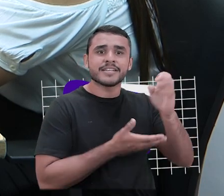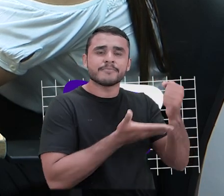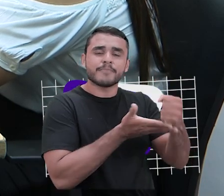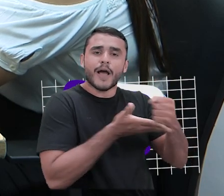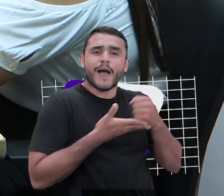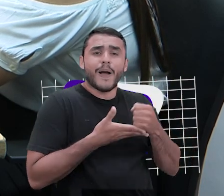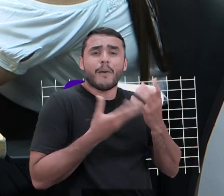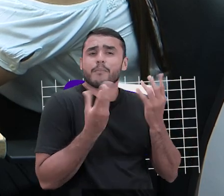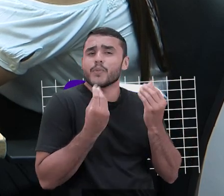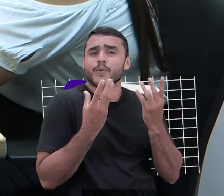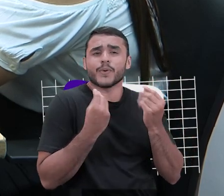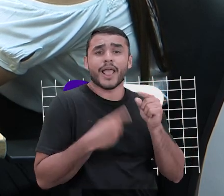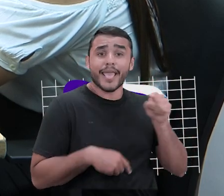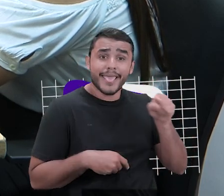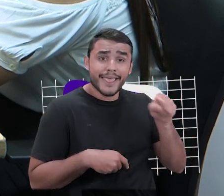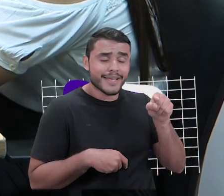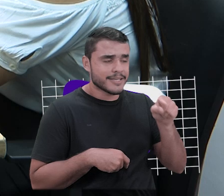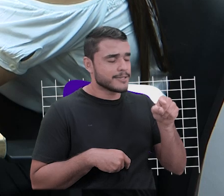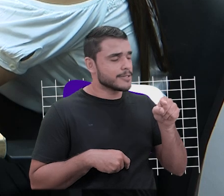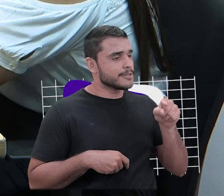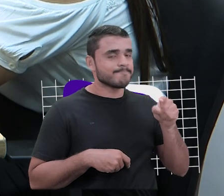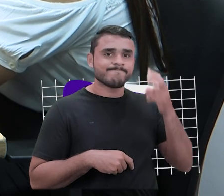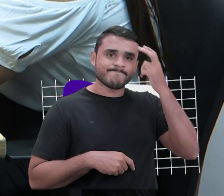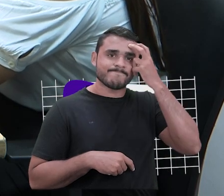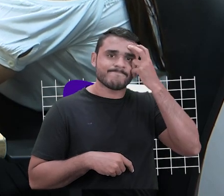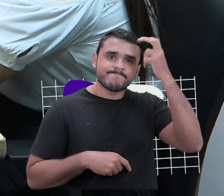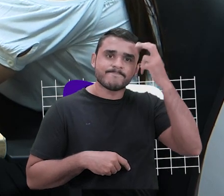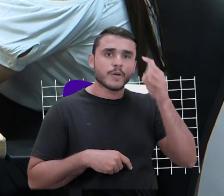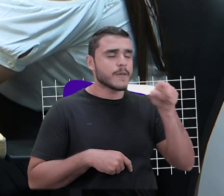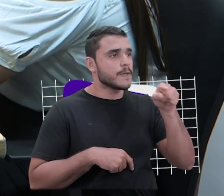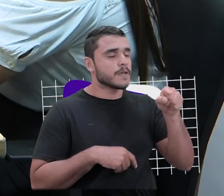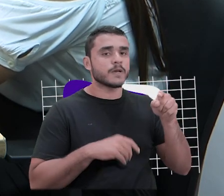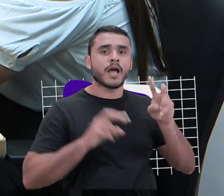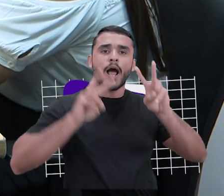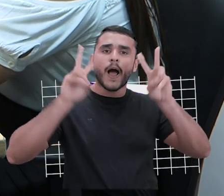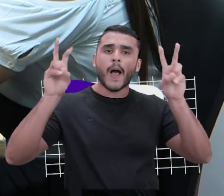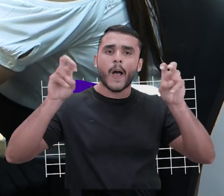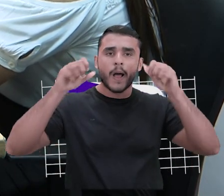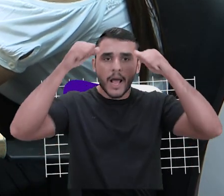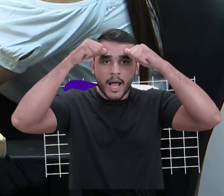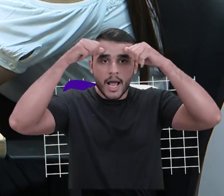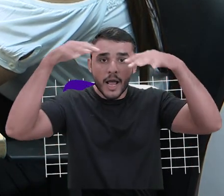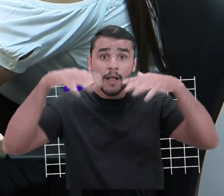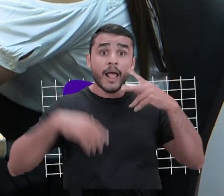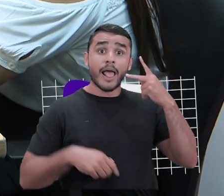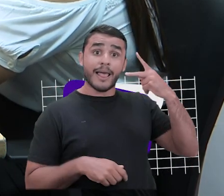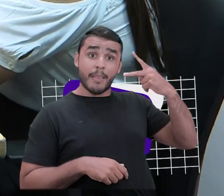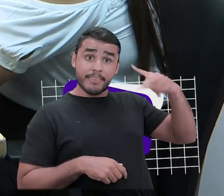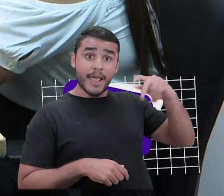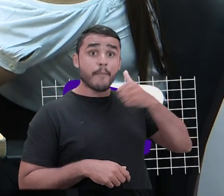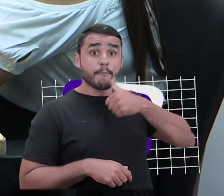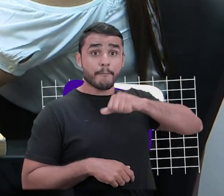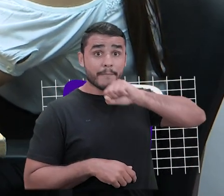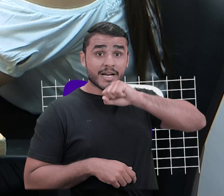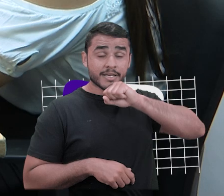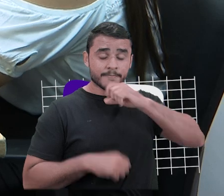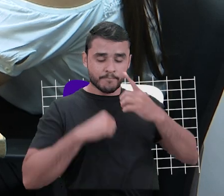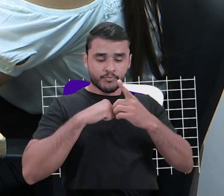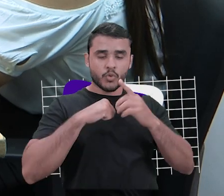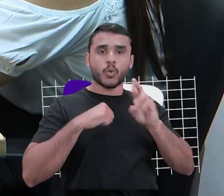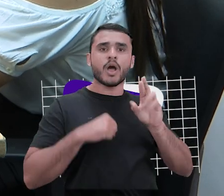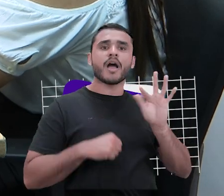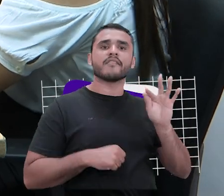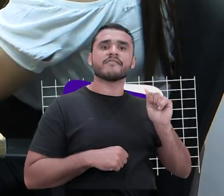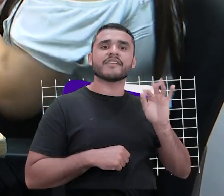impressionante. É tanto que ele tá onde ele tá hoje, entendeu? E, assim, a doutora Fátima, foi o primeiro livro que eu li